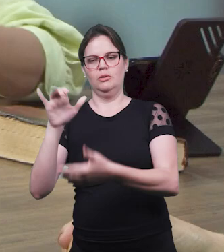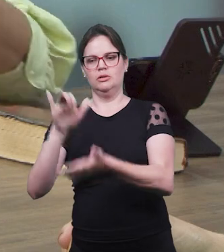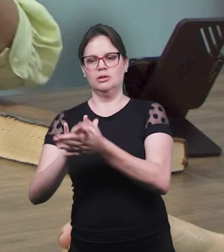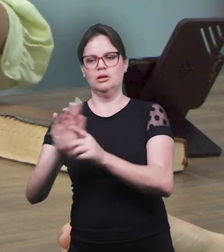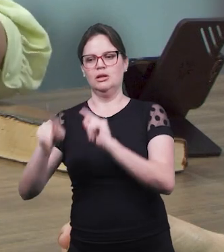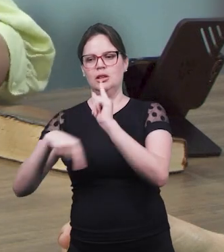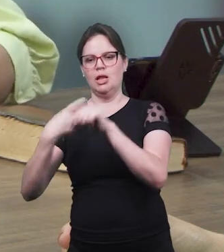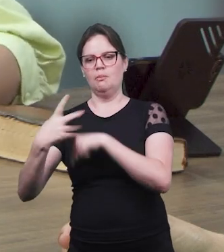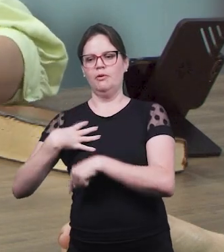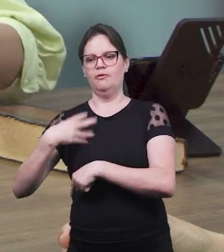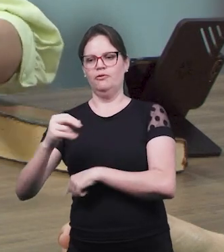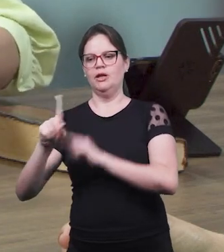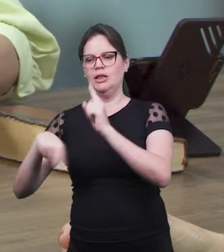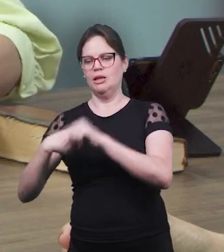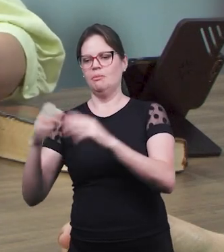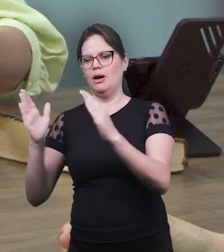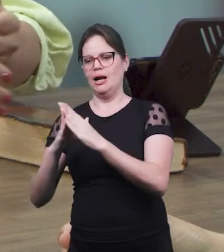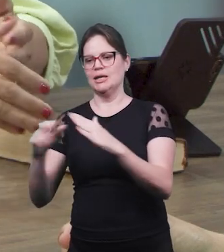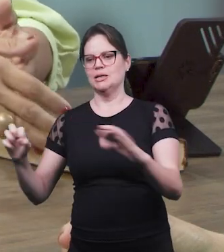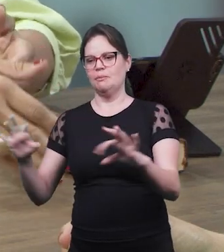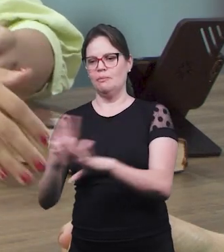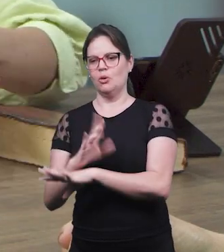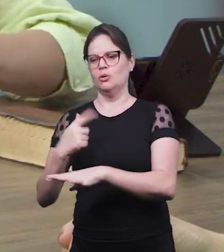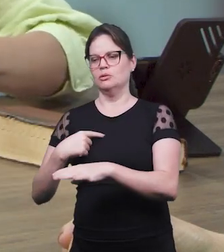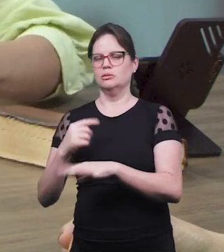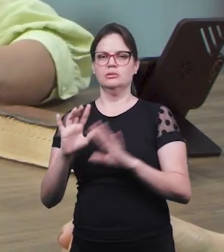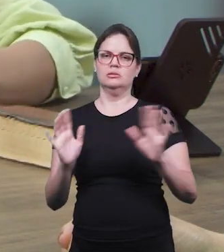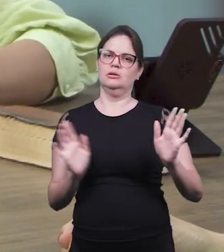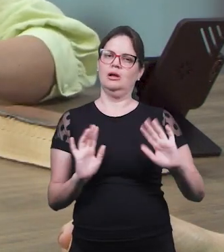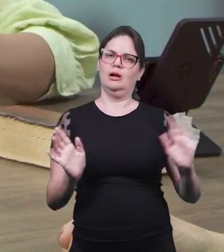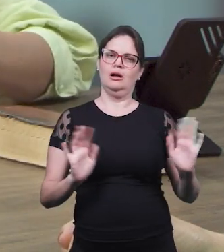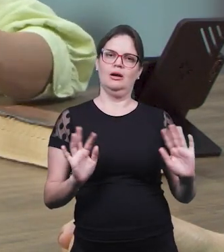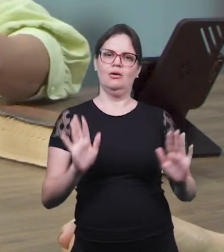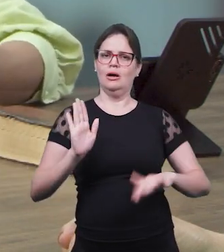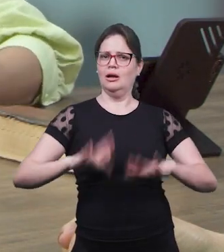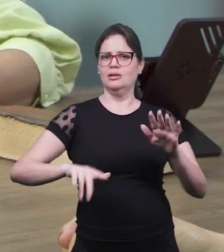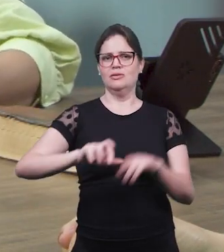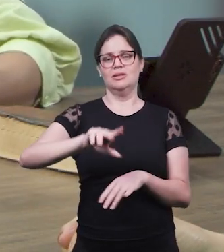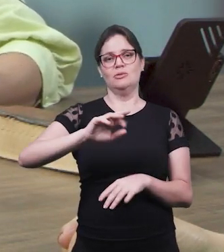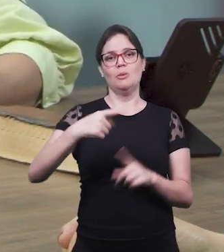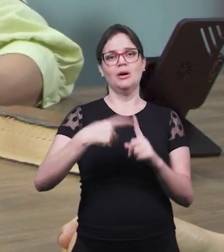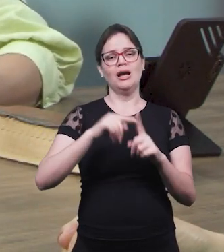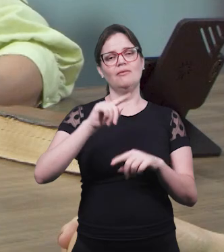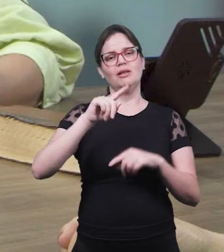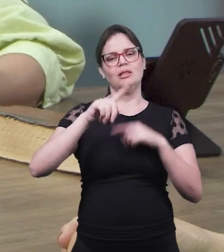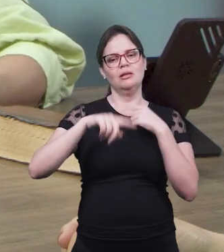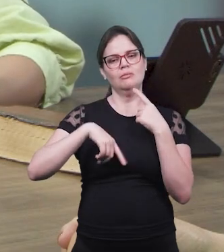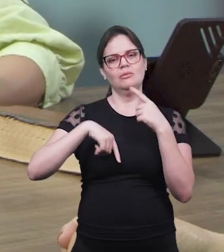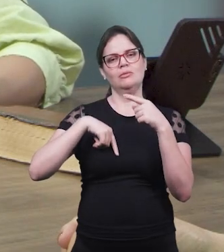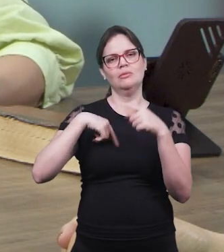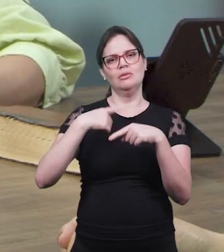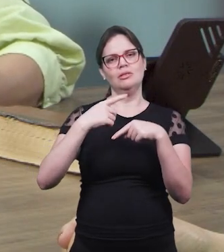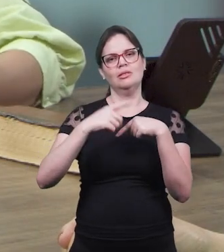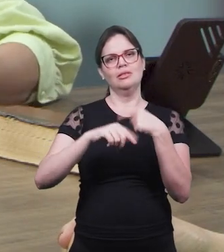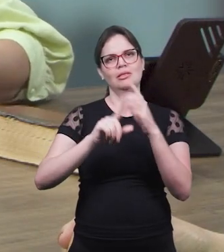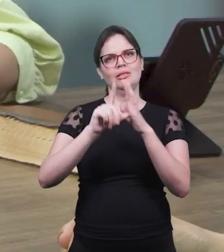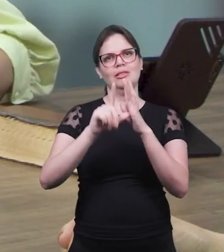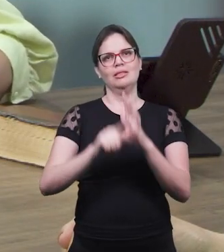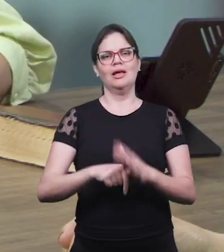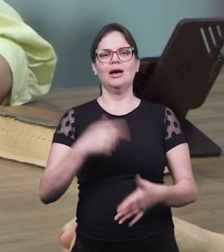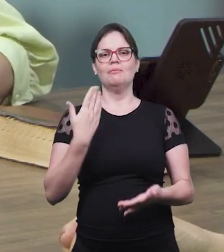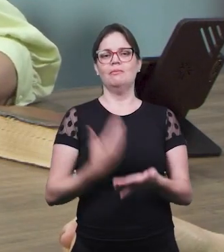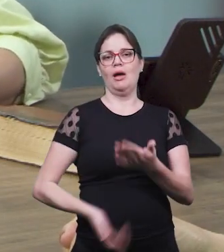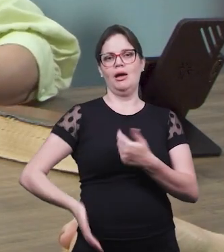só depois que eu tiver uma casa ou um emprego estável, ter filhos. E aí a vida vai se passando, a gente perde às vezes o tempo